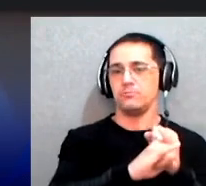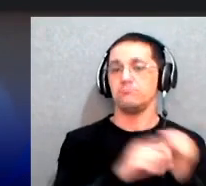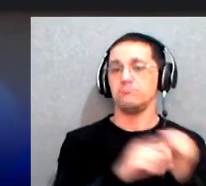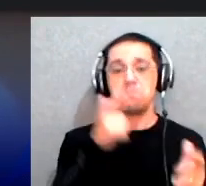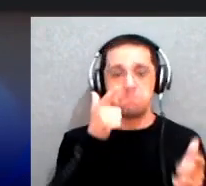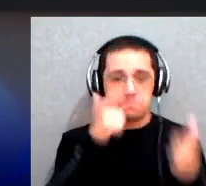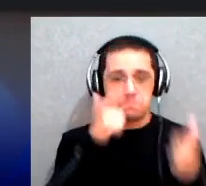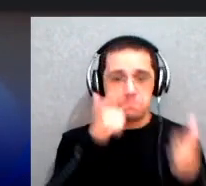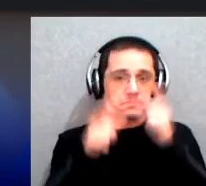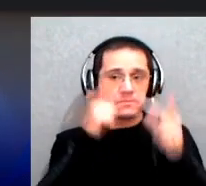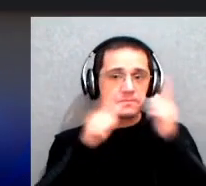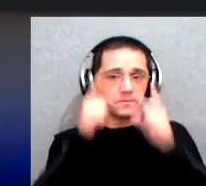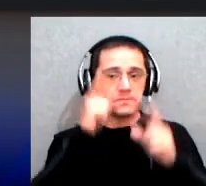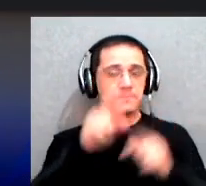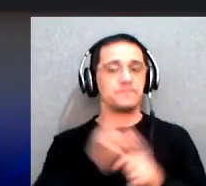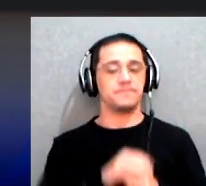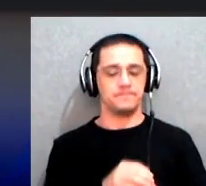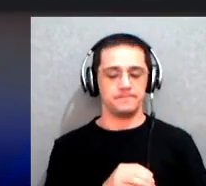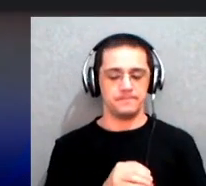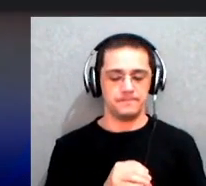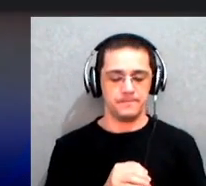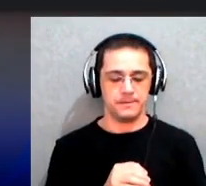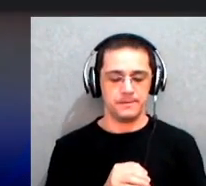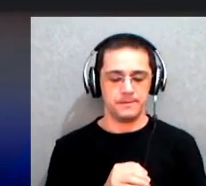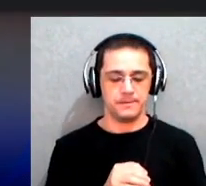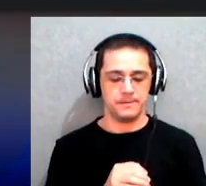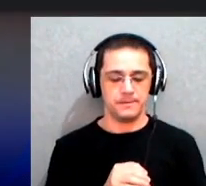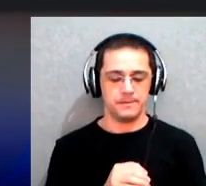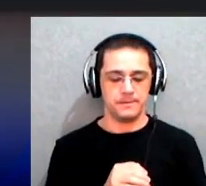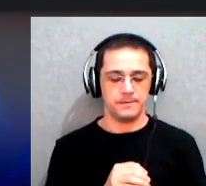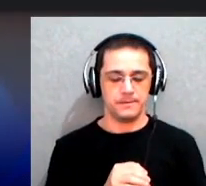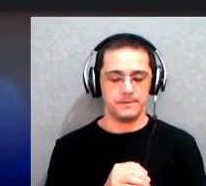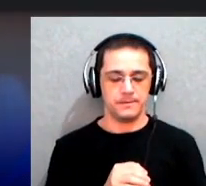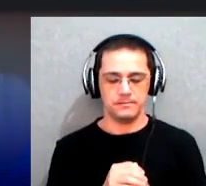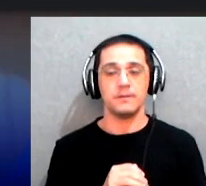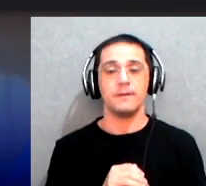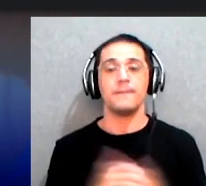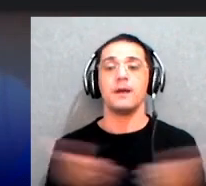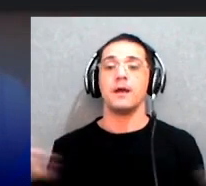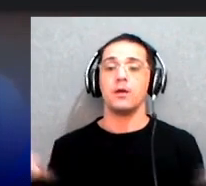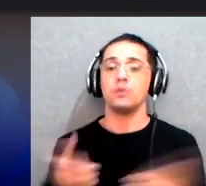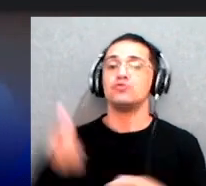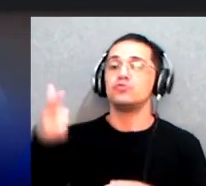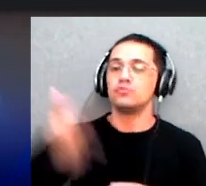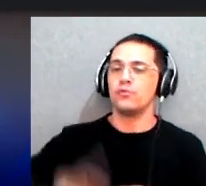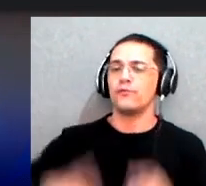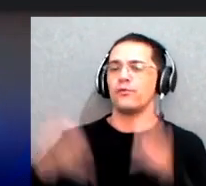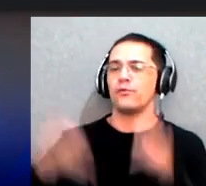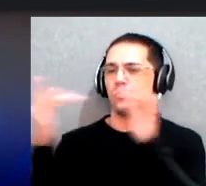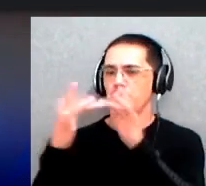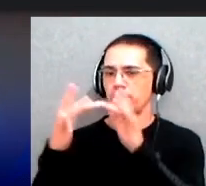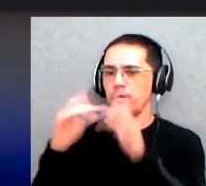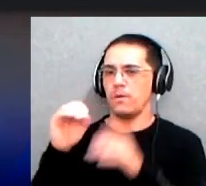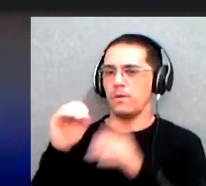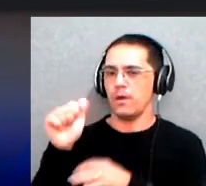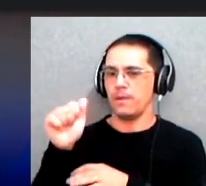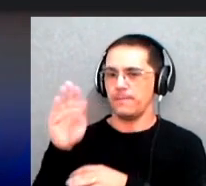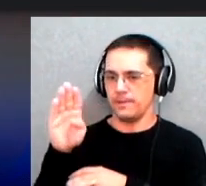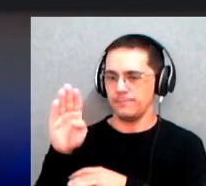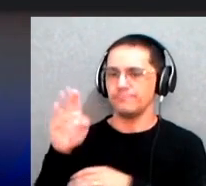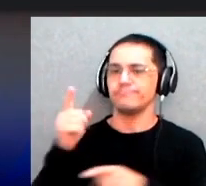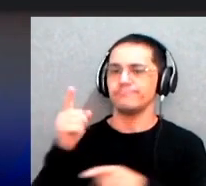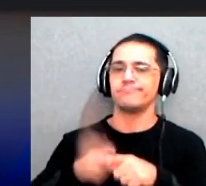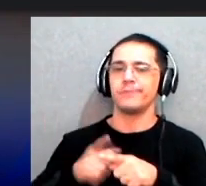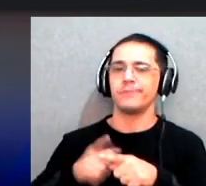polícia. Ocorre que no início dessa semana foi necessário um novo contato com a OBRS e com a chefia de polícia, pois os advogados seguem sem